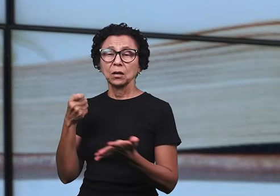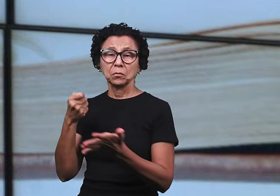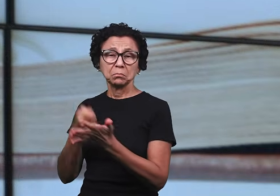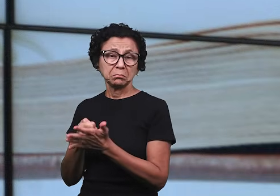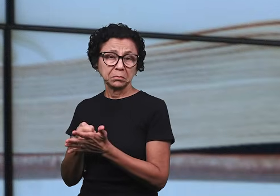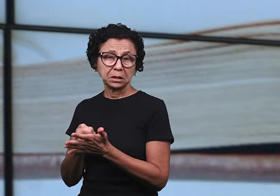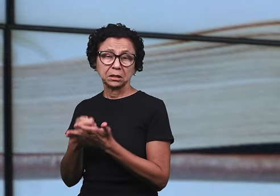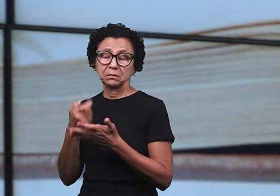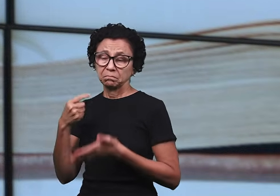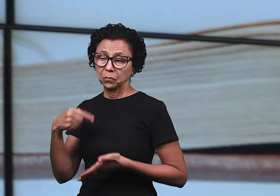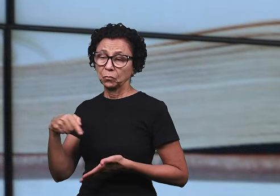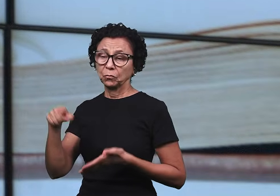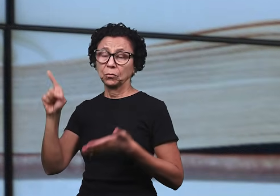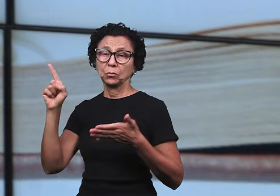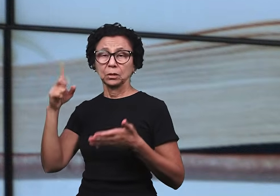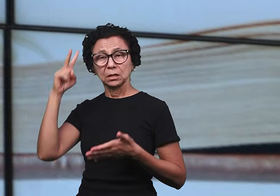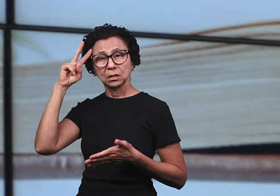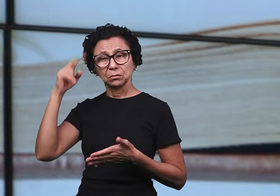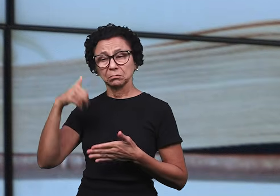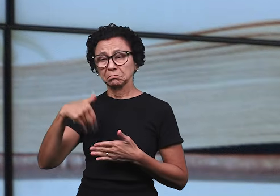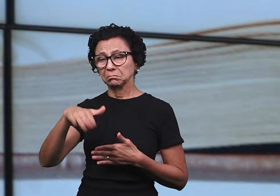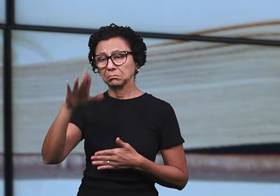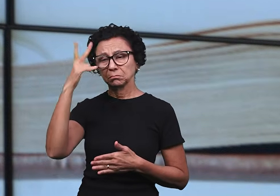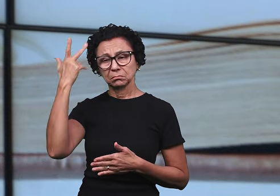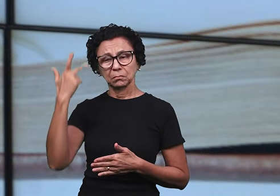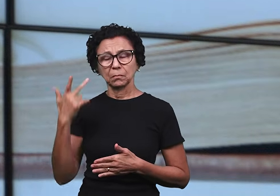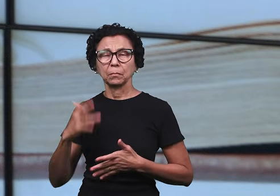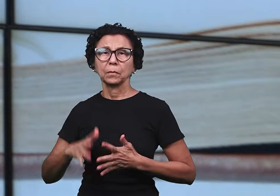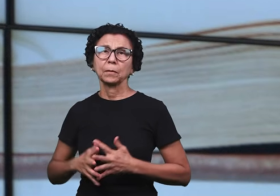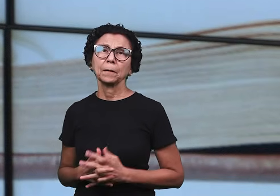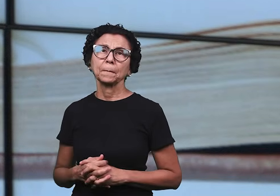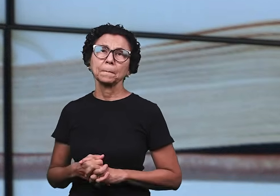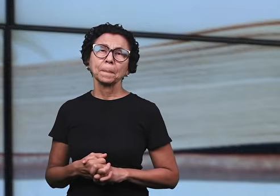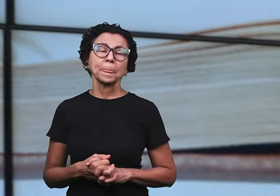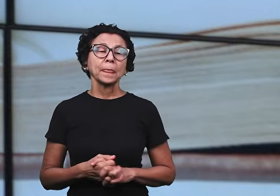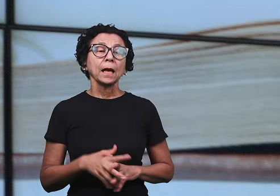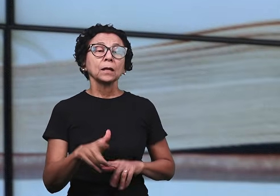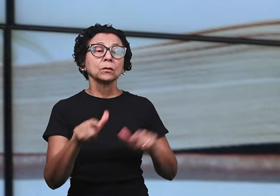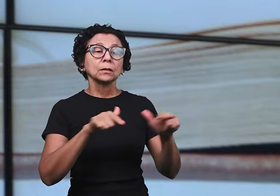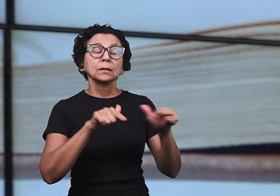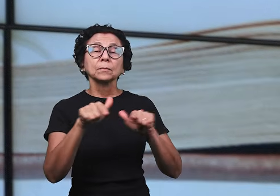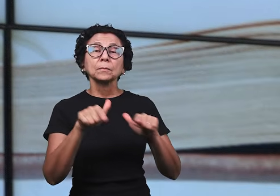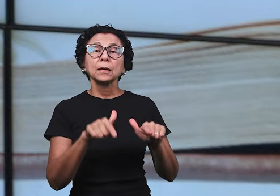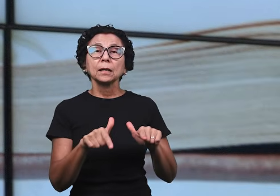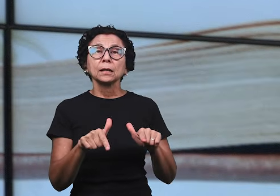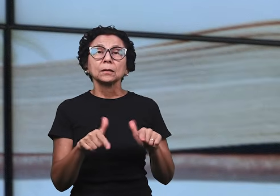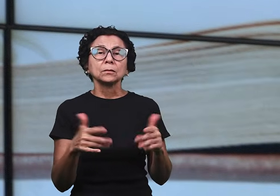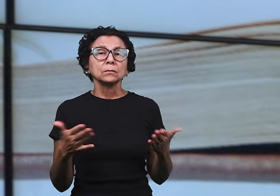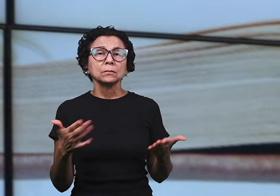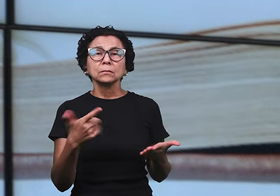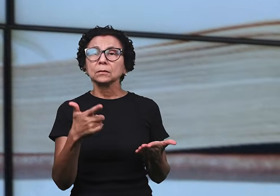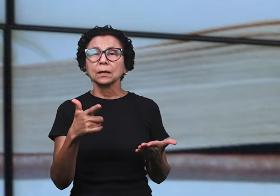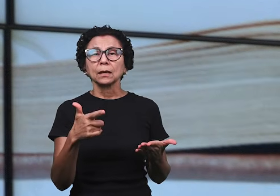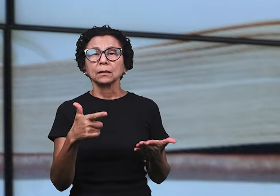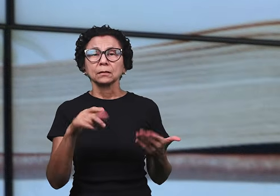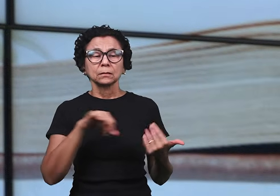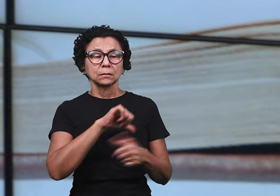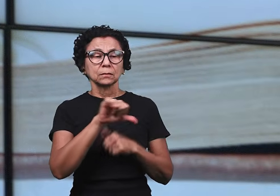domingo e na segunda-feira eu vou viver a minha vida. E aí no trabalho não dá testemunho de uma